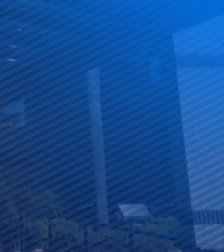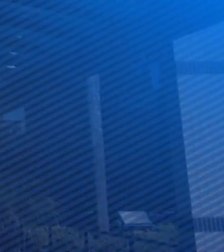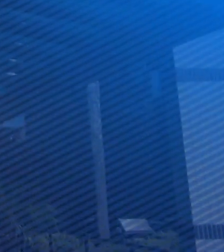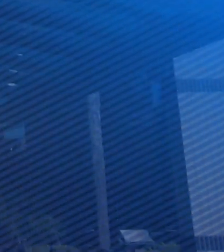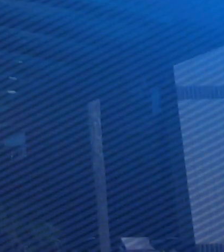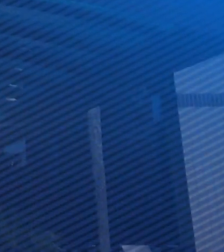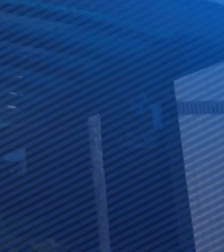doença